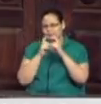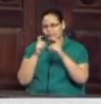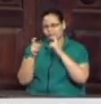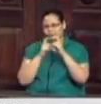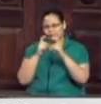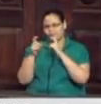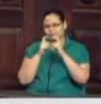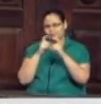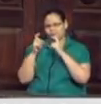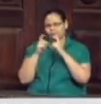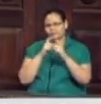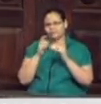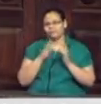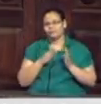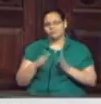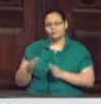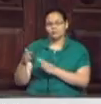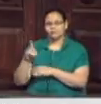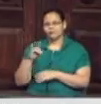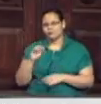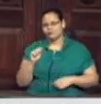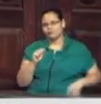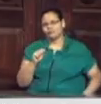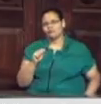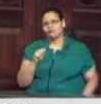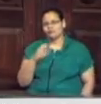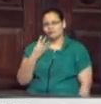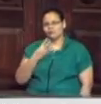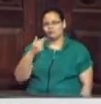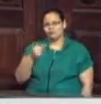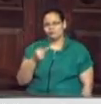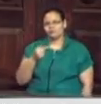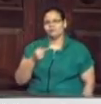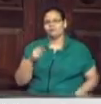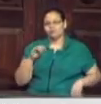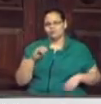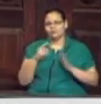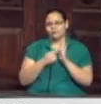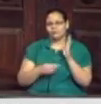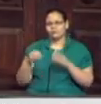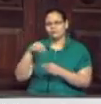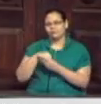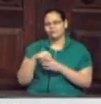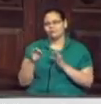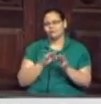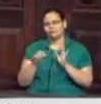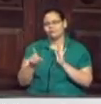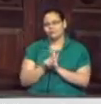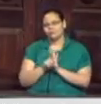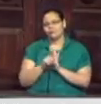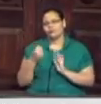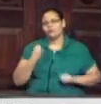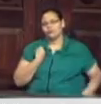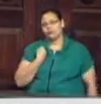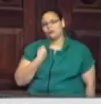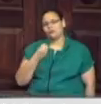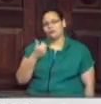incluído na ordem do dia, de acordo com o parágrafo 1º do artigo 47 do Regimento Interno. Projeto de lei número